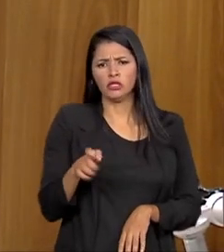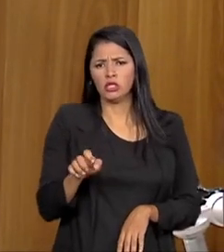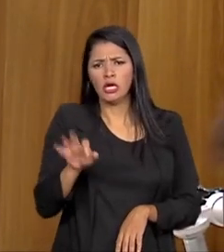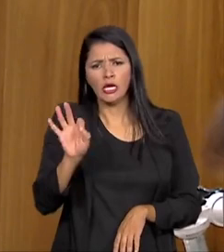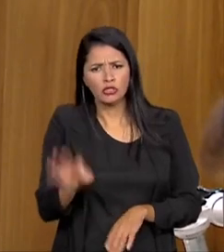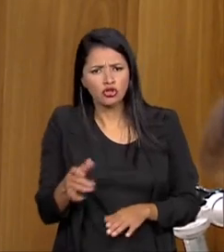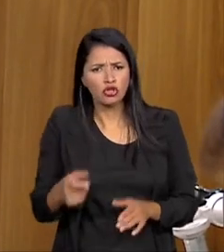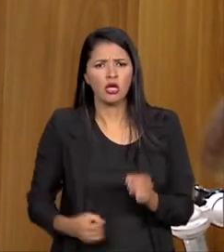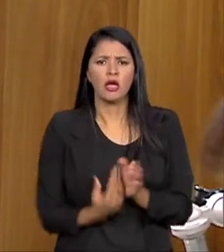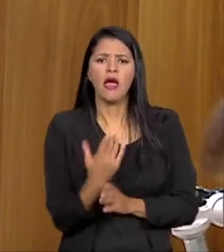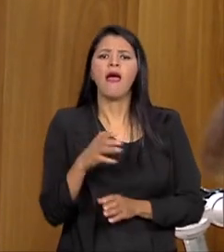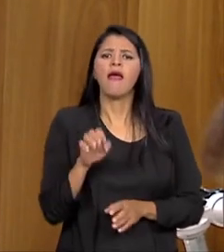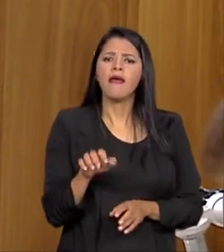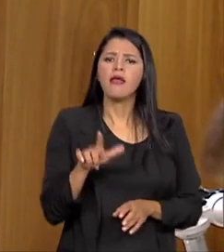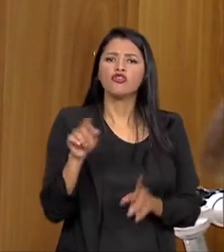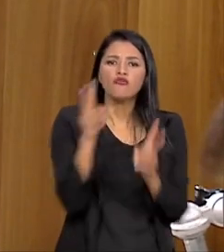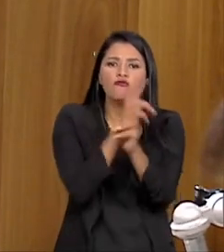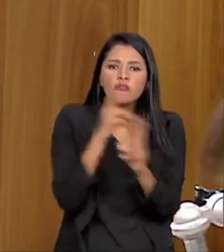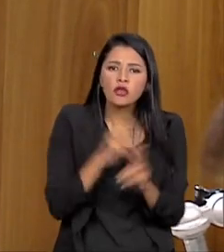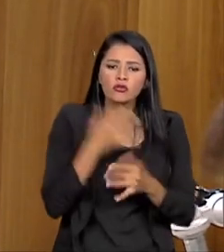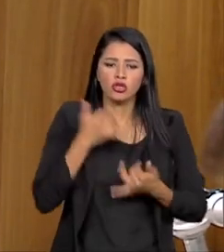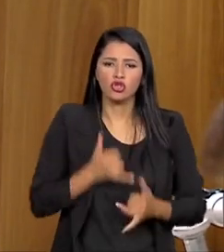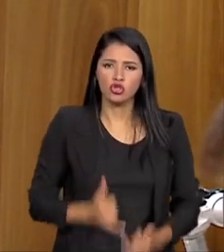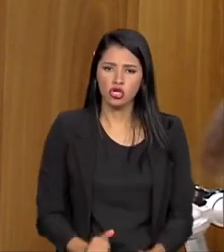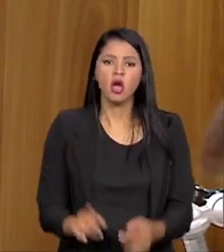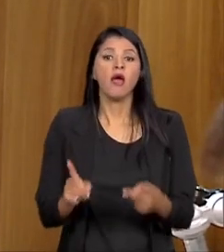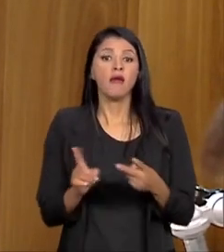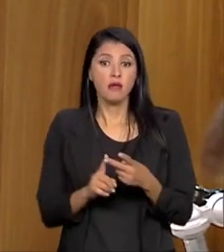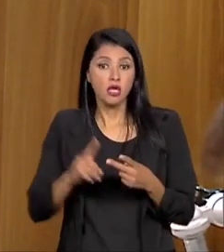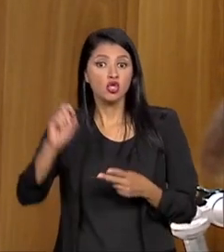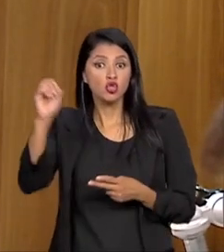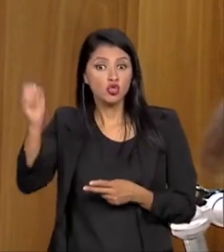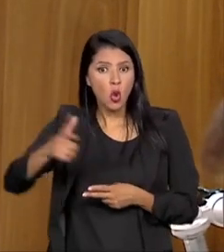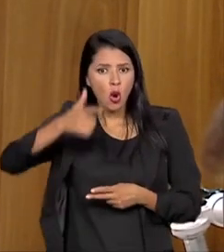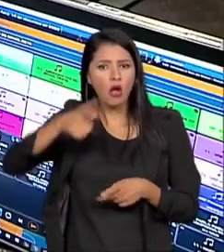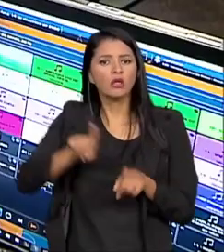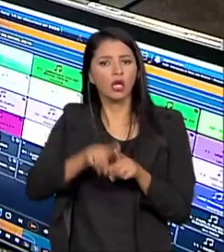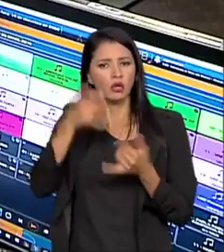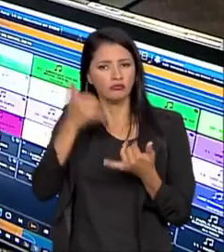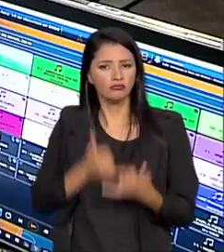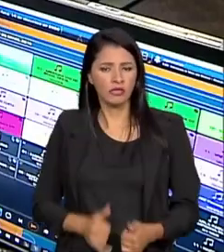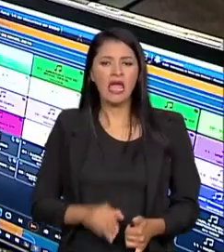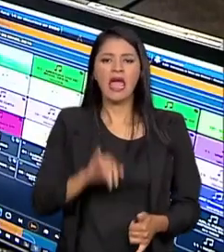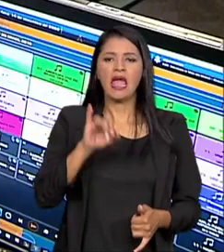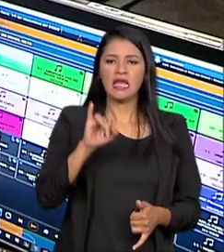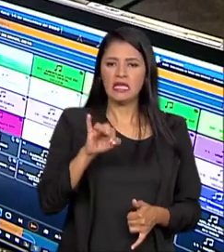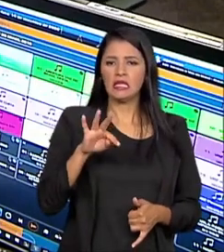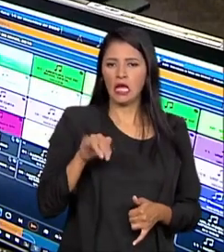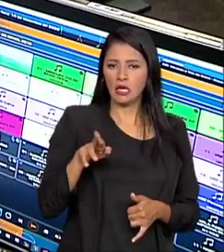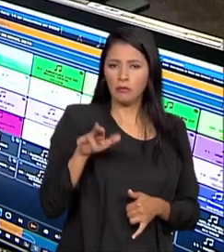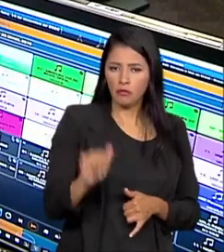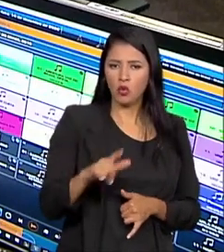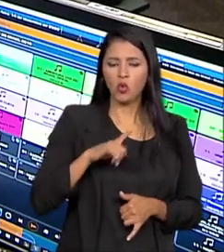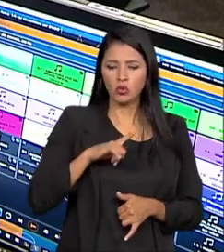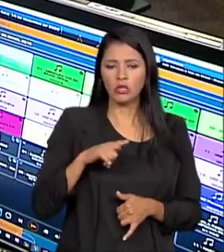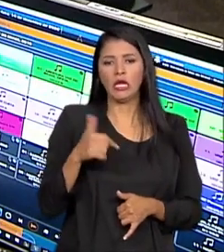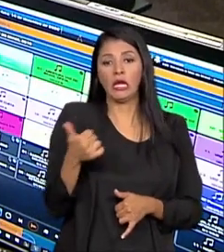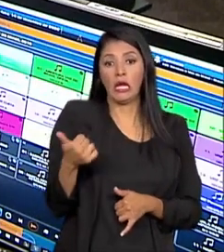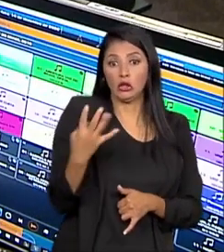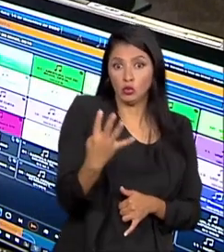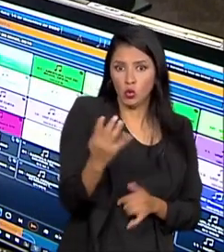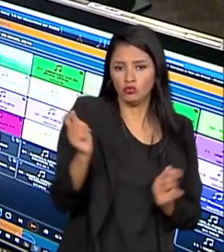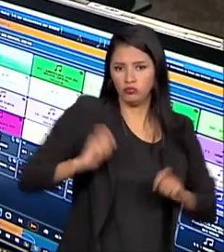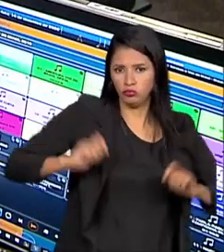eólica e 14 de solar só para a gente ter uma ideia Itaipu tem 14 gigas de potencial instalado então